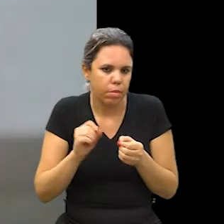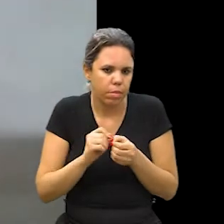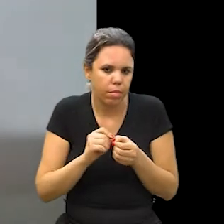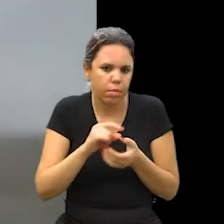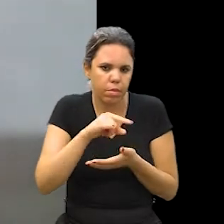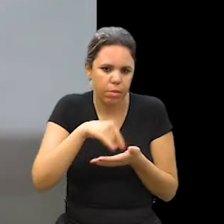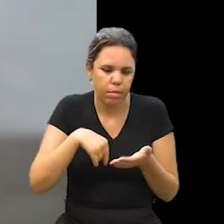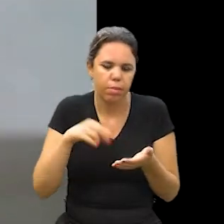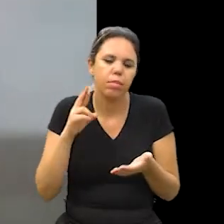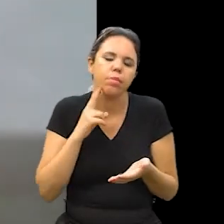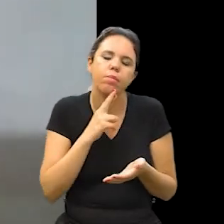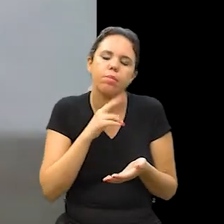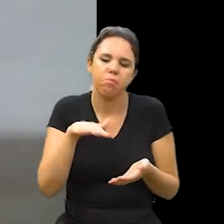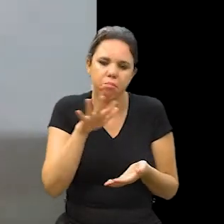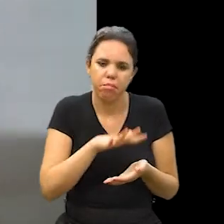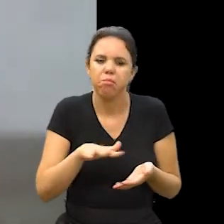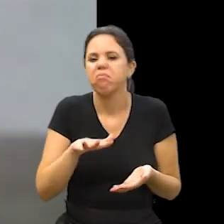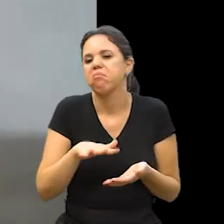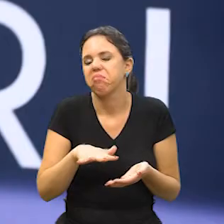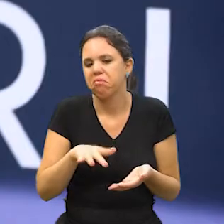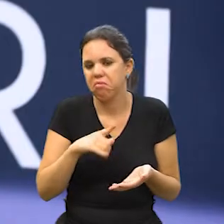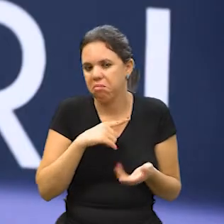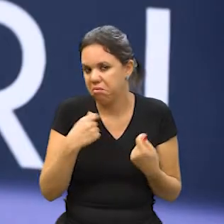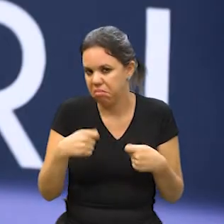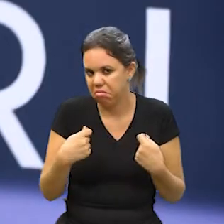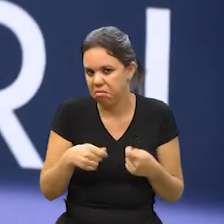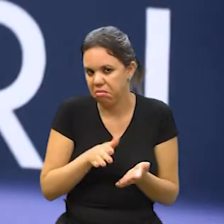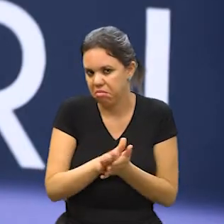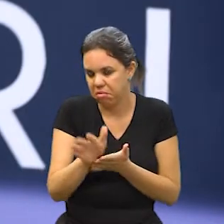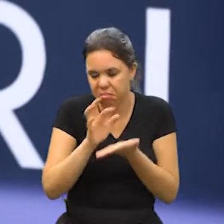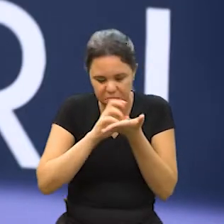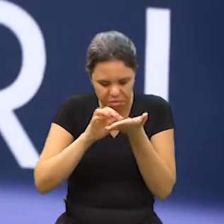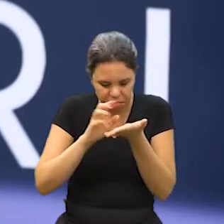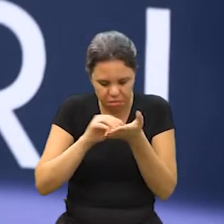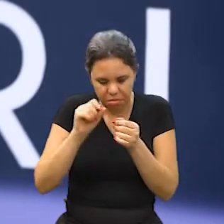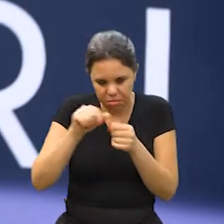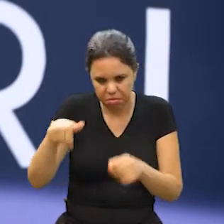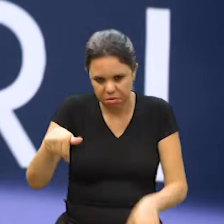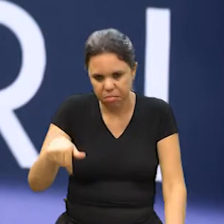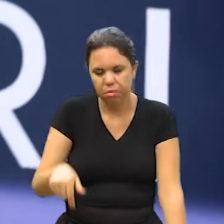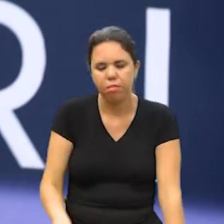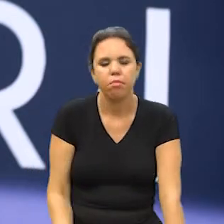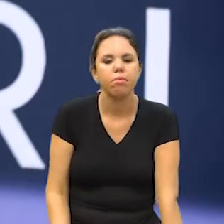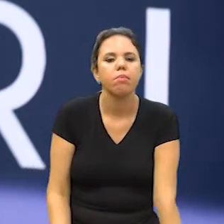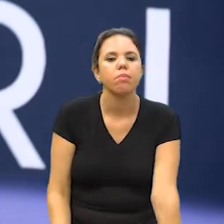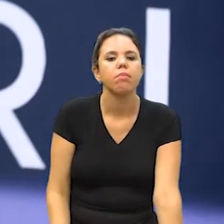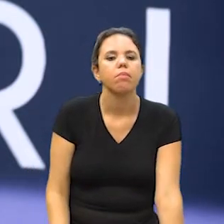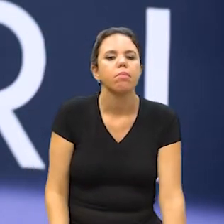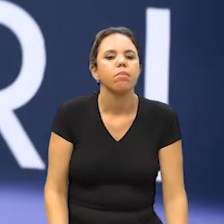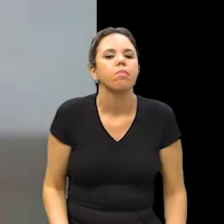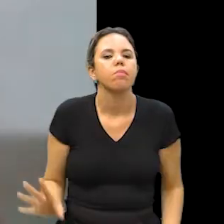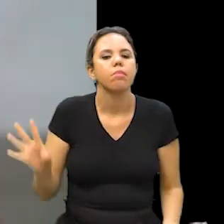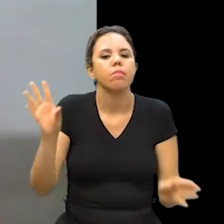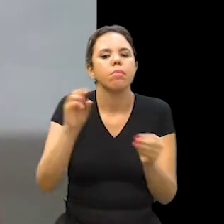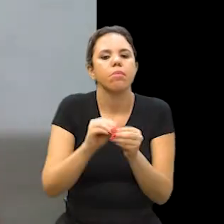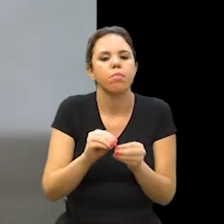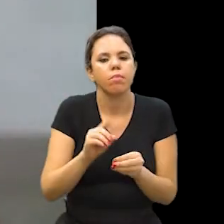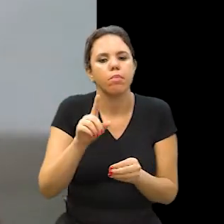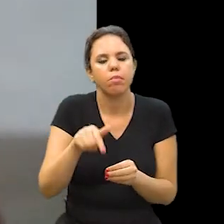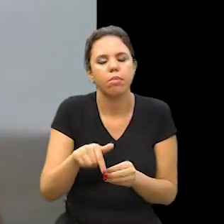para restaurantes, né, e quem precisa de impressões em braille é feito aqui também, mas tudo isso